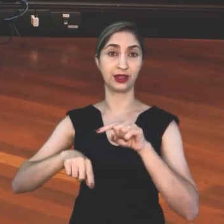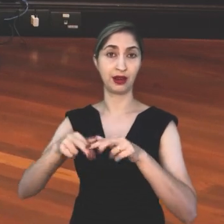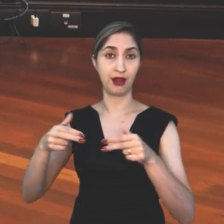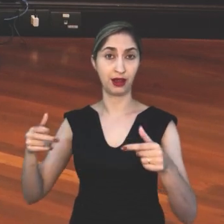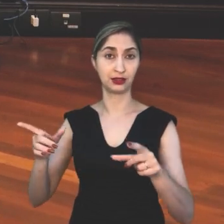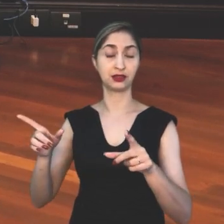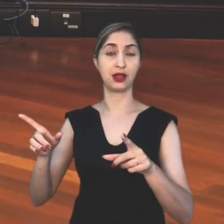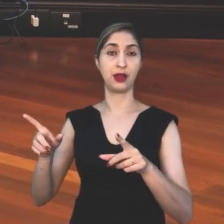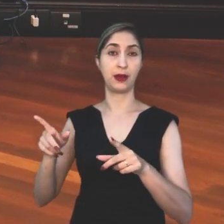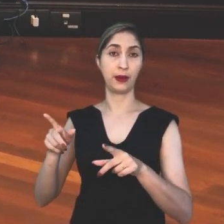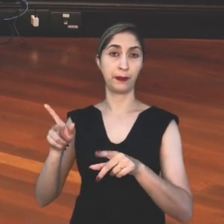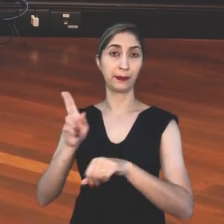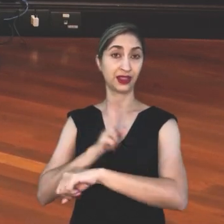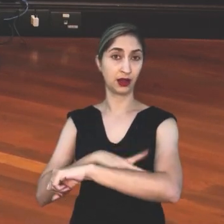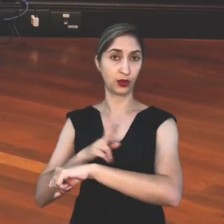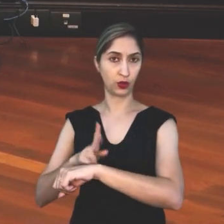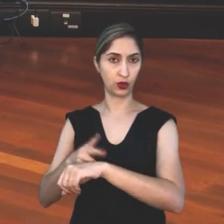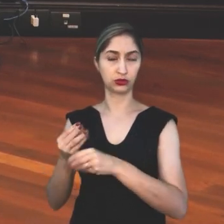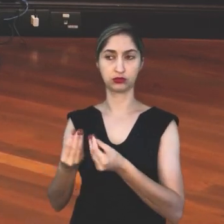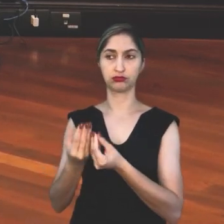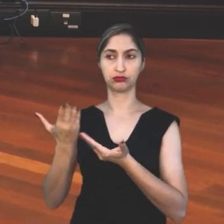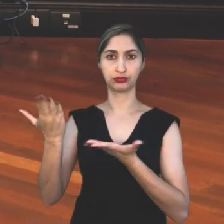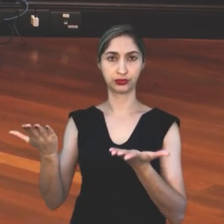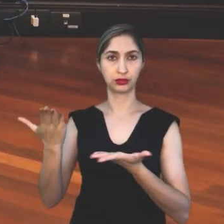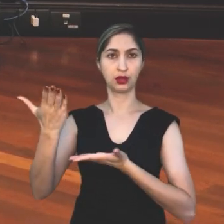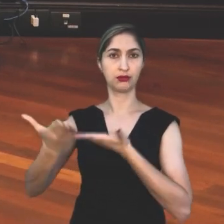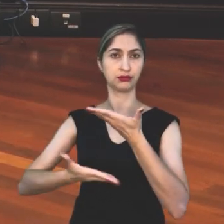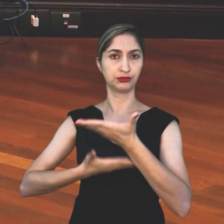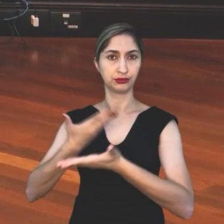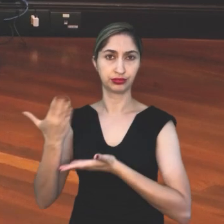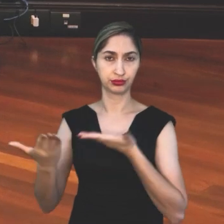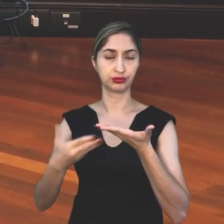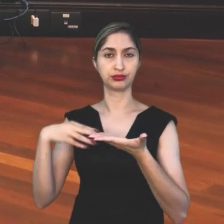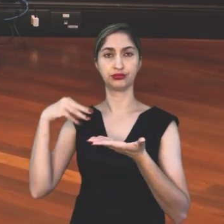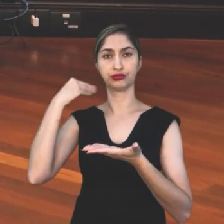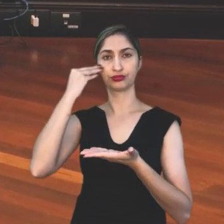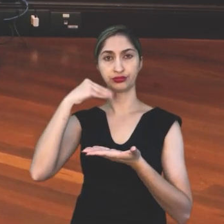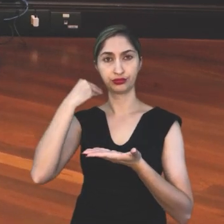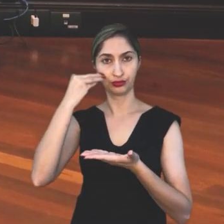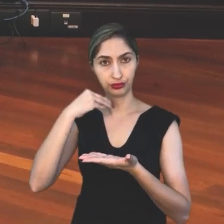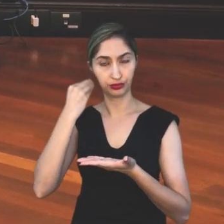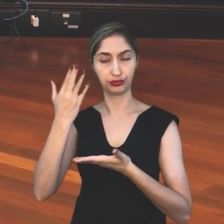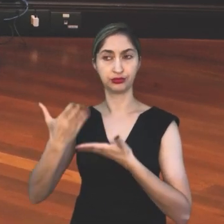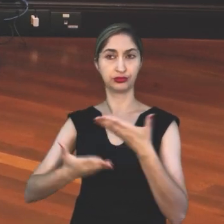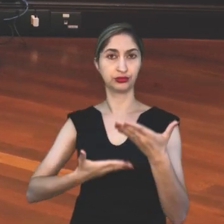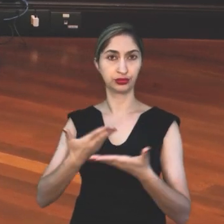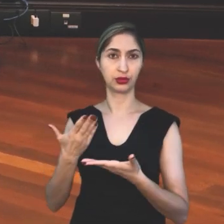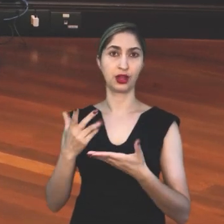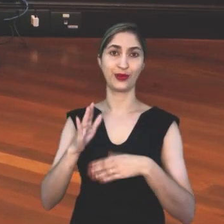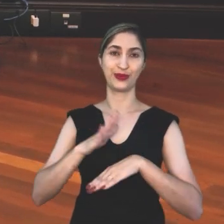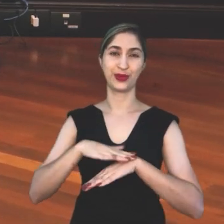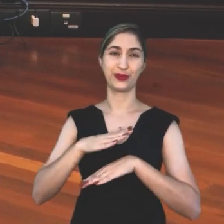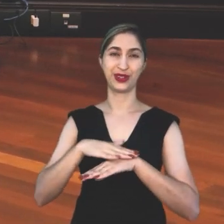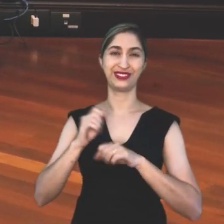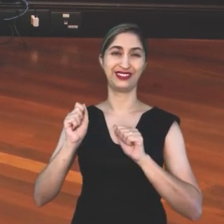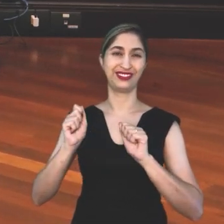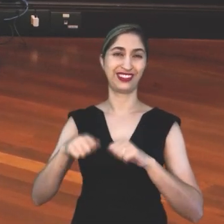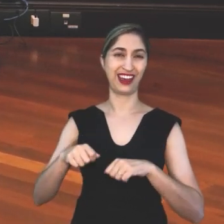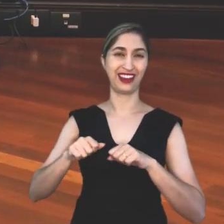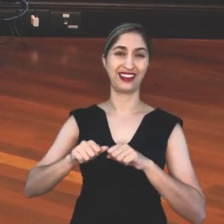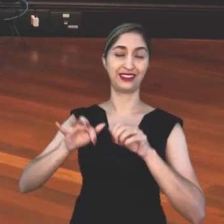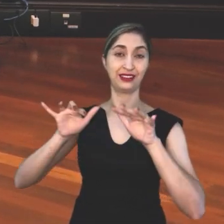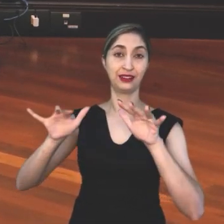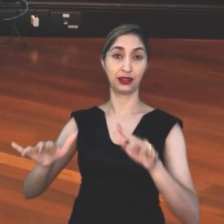kit pedagógico. Então, esse momento é um momento também de troca, de vivência, de experiência.